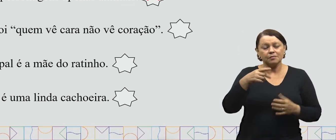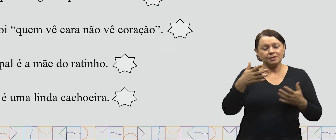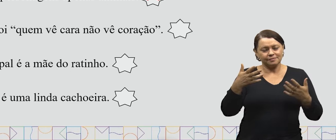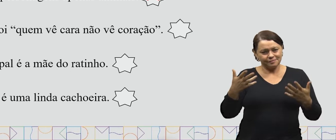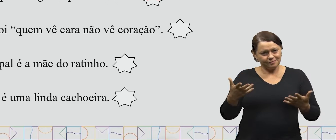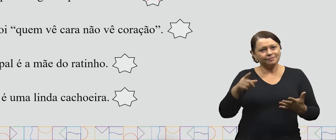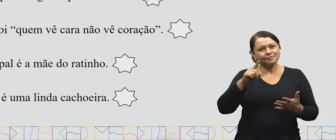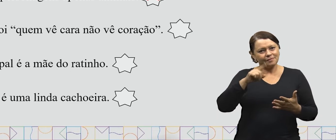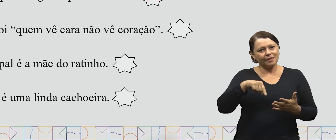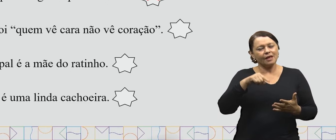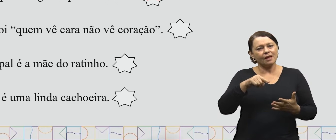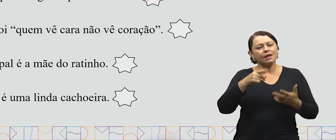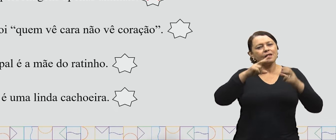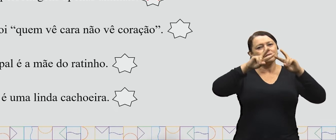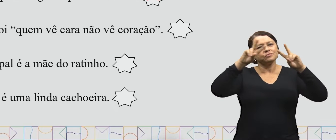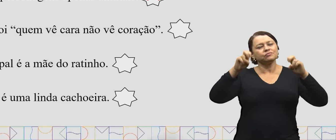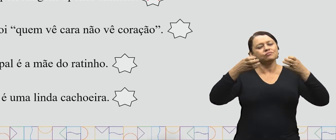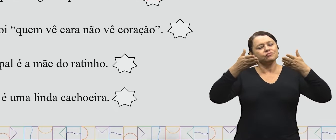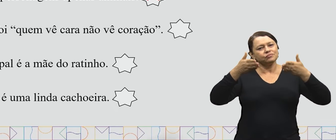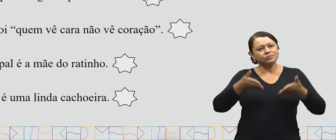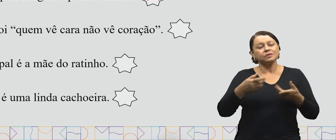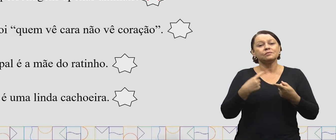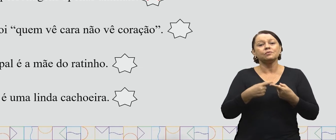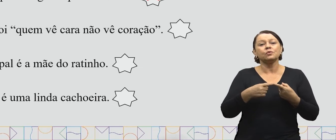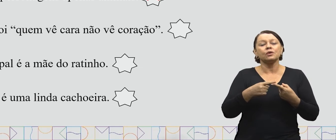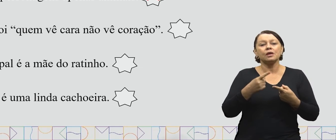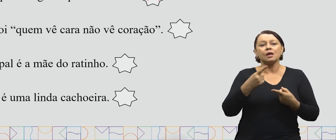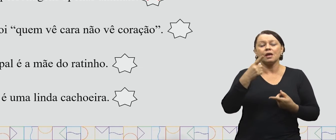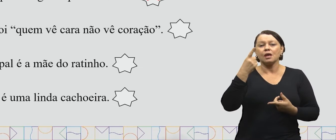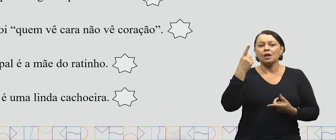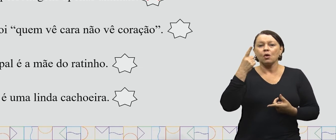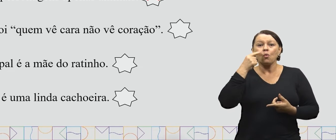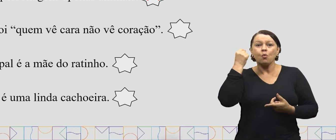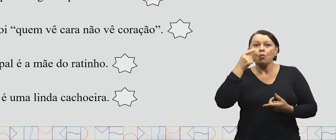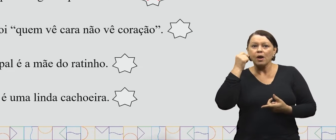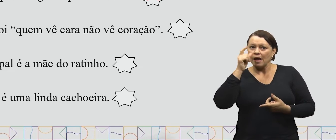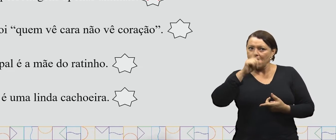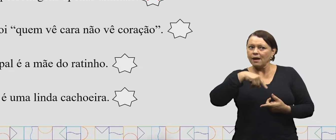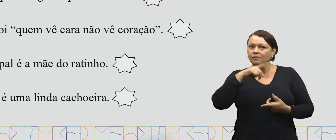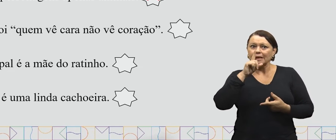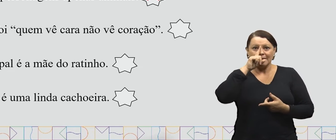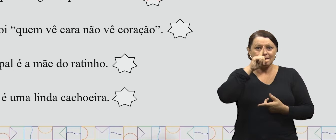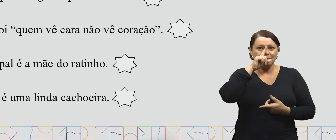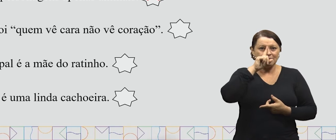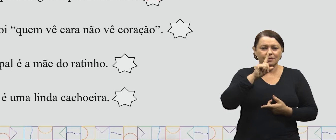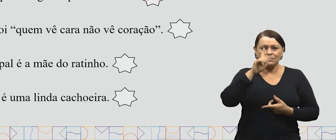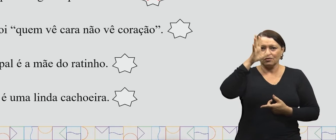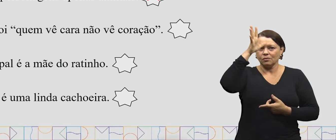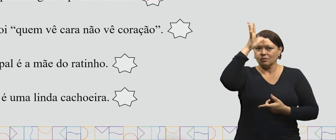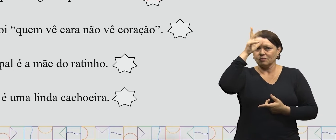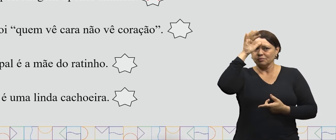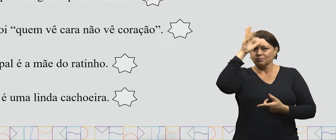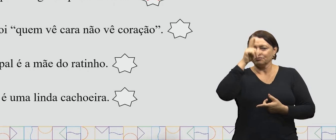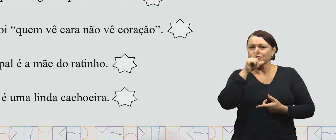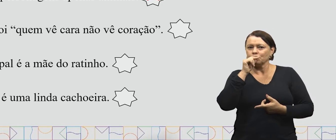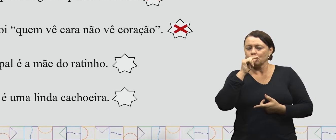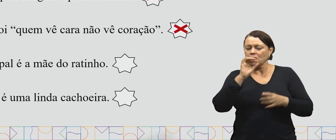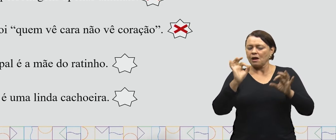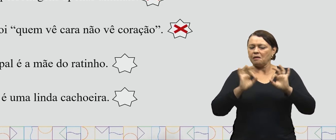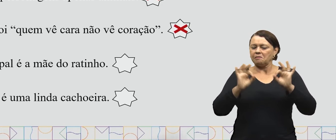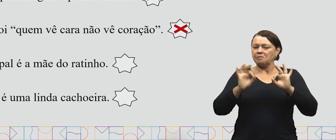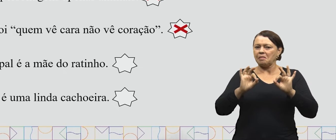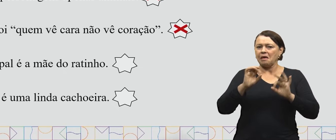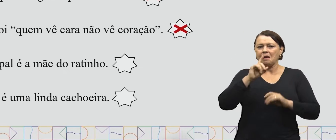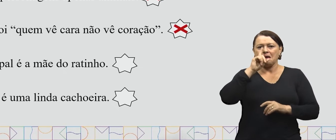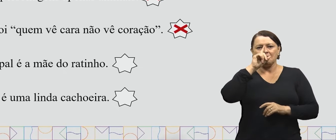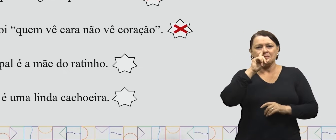Isso mesmo! A moral da história foi sobre isso. Afinal, o gato que era perigoso, não o galo. Portanto,